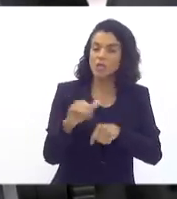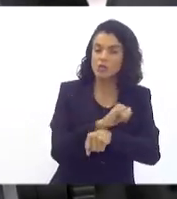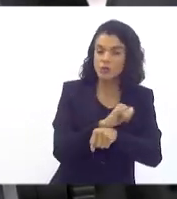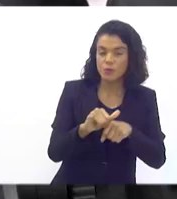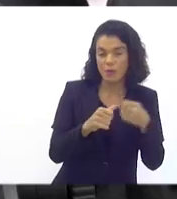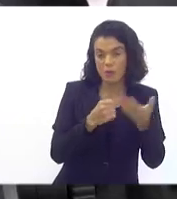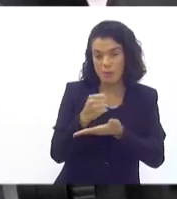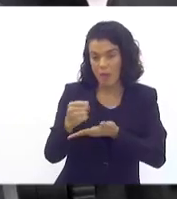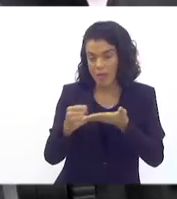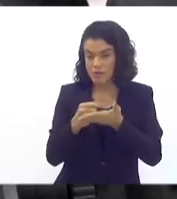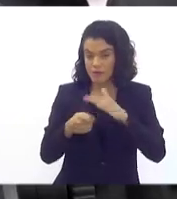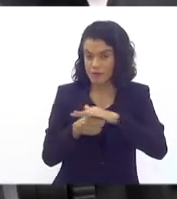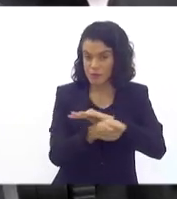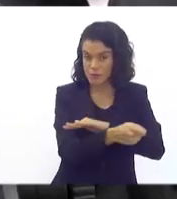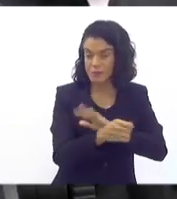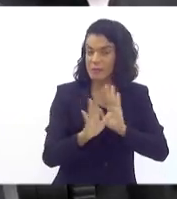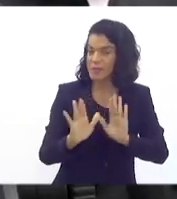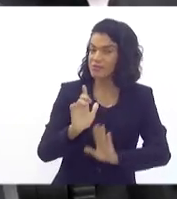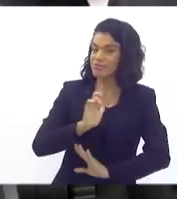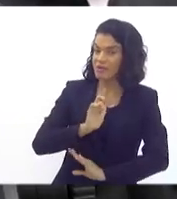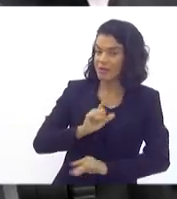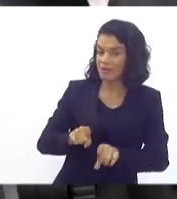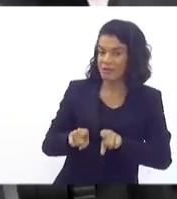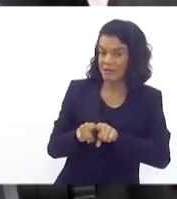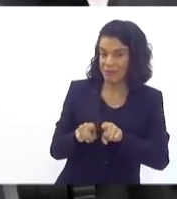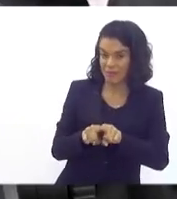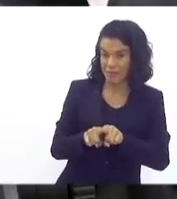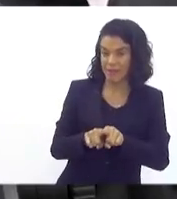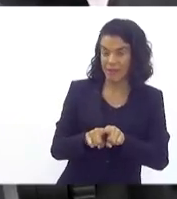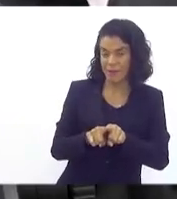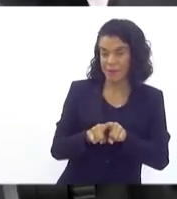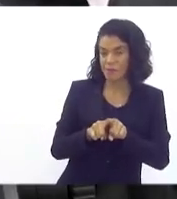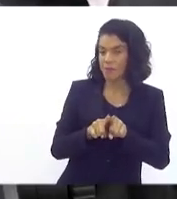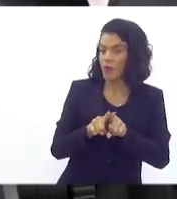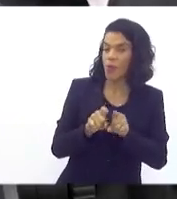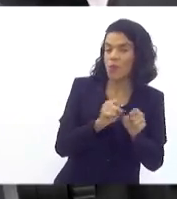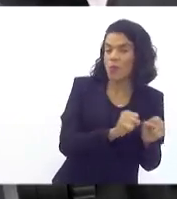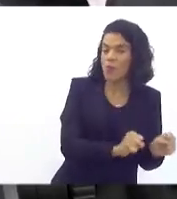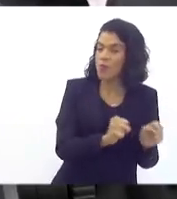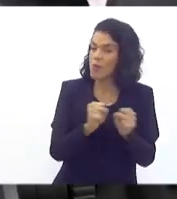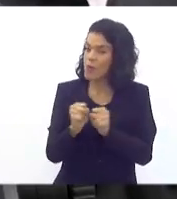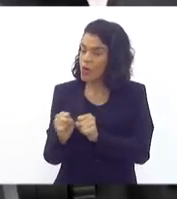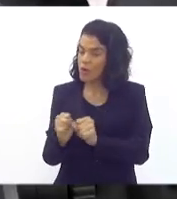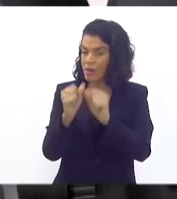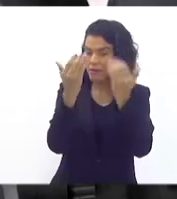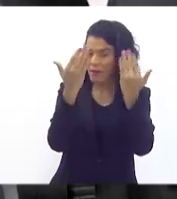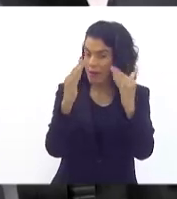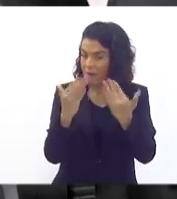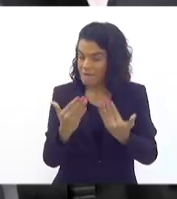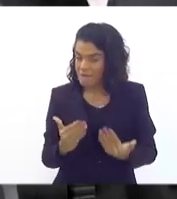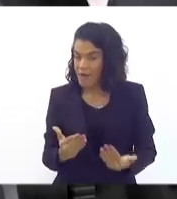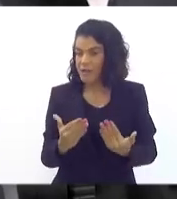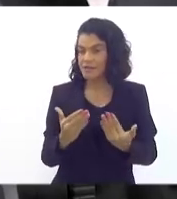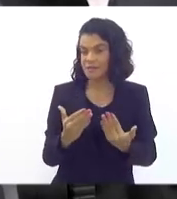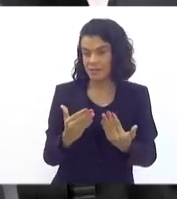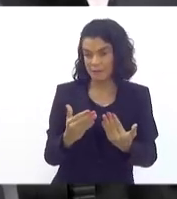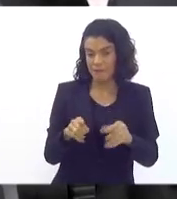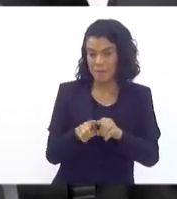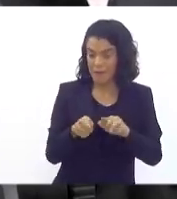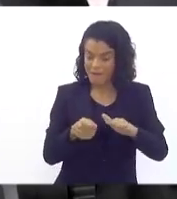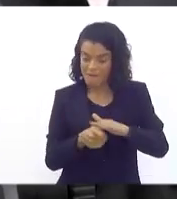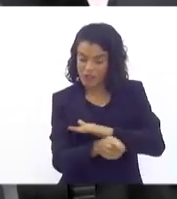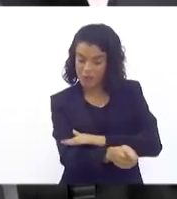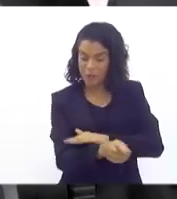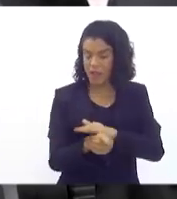principalmente de investimentos Mas ele tem uma um poder ali de avaliação que eu posso deixar de fazer esse investimento